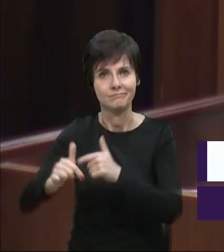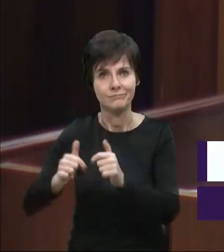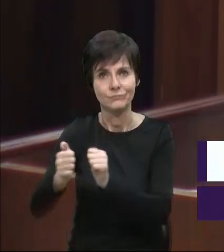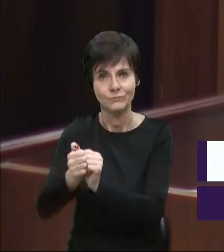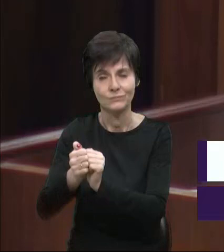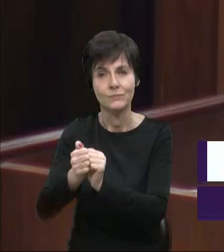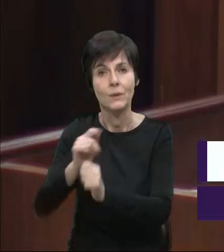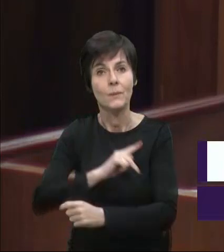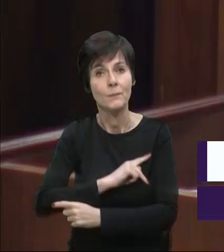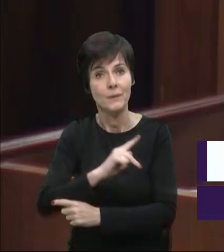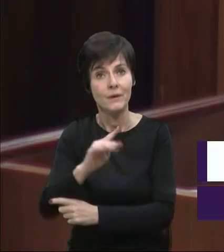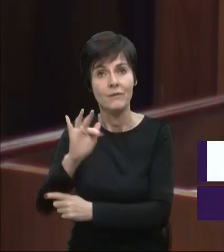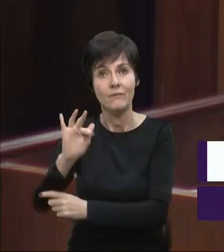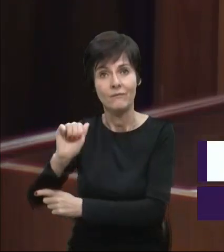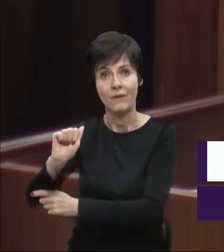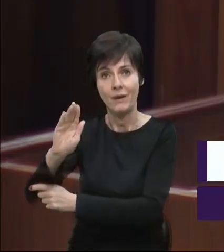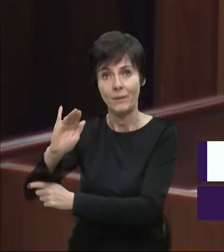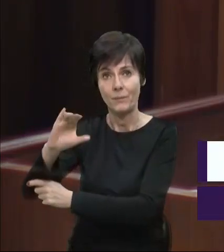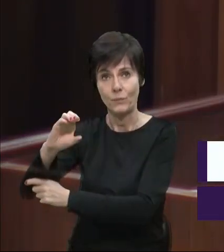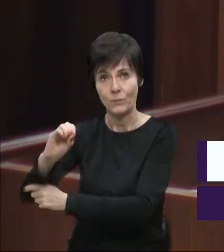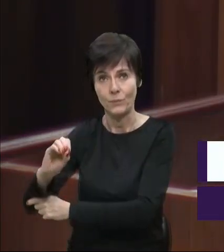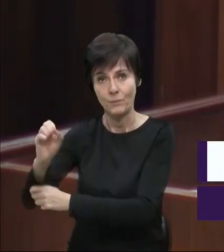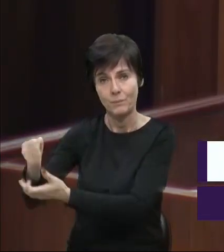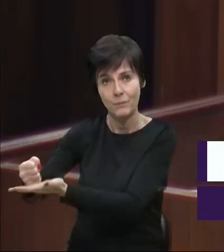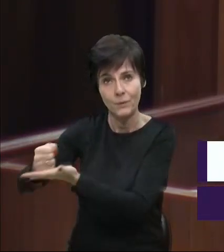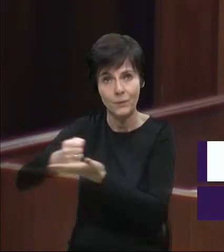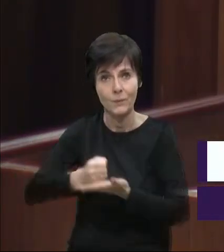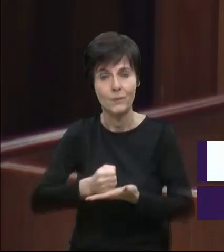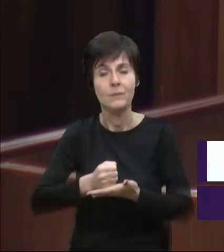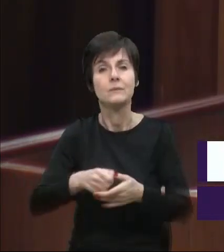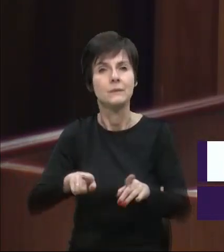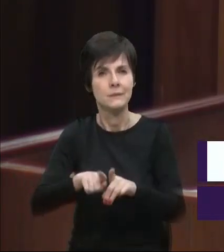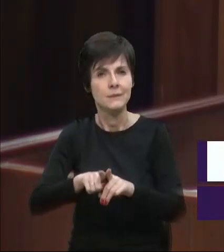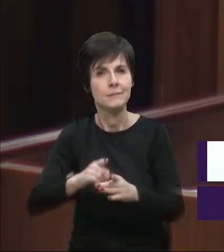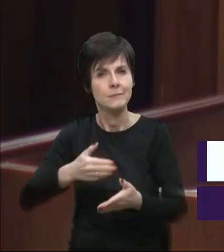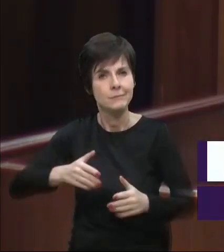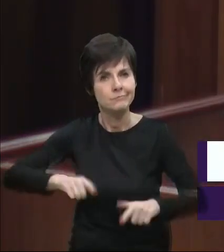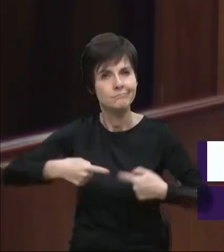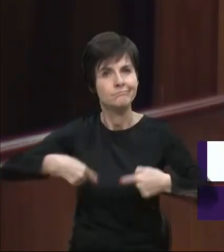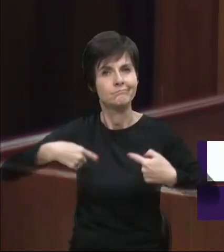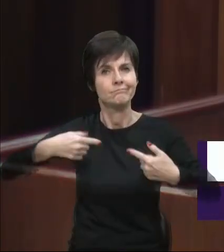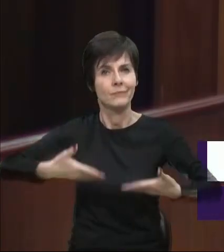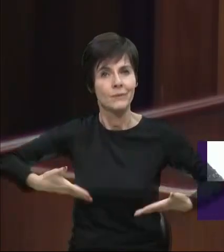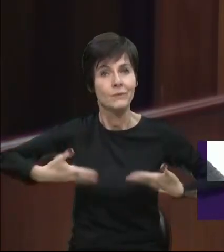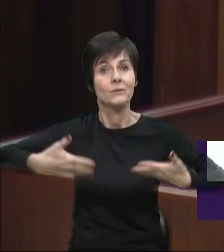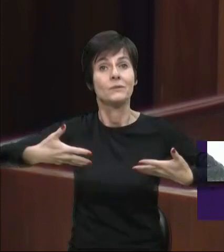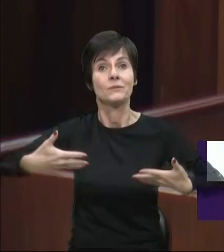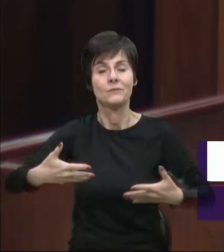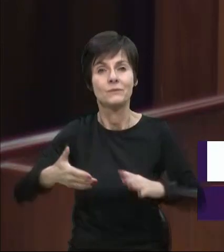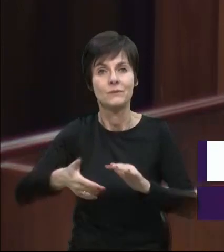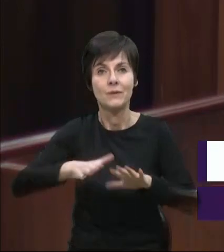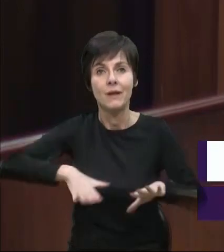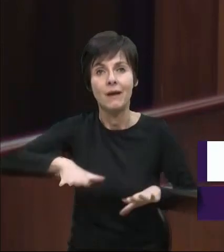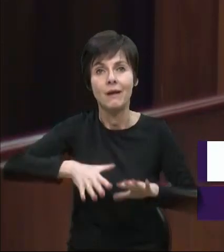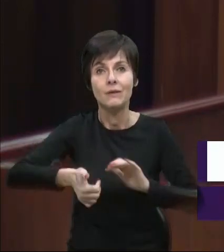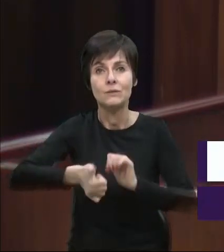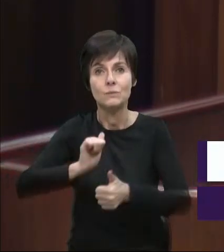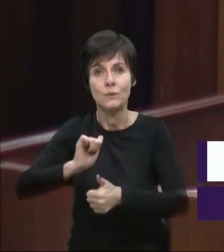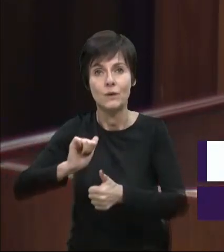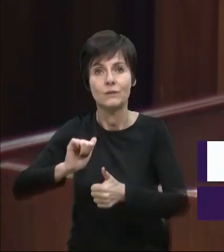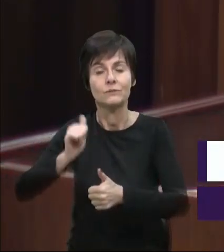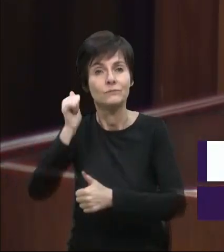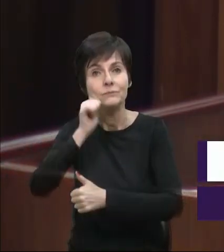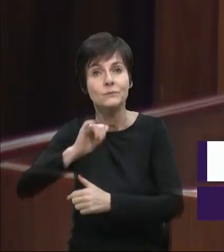presidente, Fábio, muito obrigado pelo apoio, obrigado pelas iniciativas e obrigado por todo o incentivo no futebol feminino dentro do